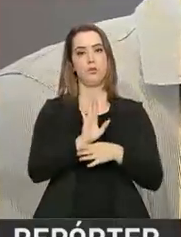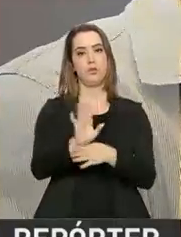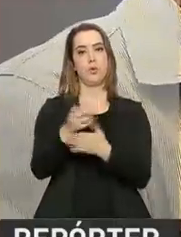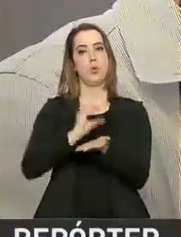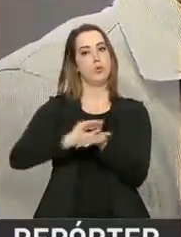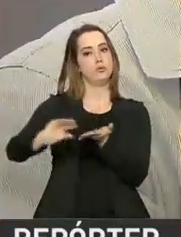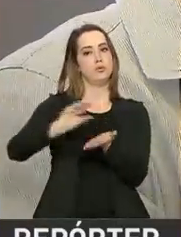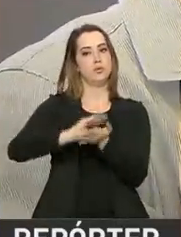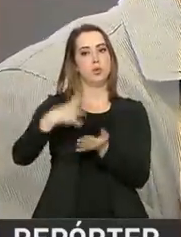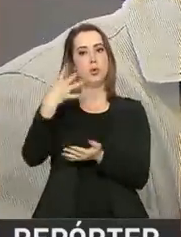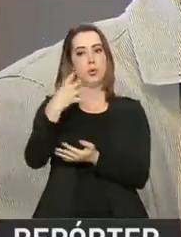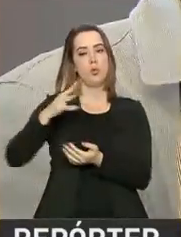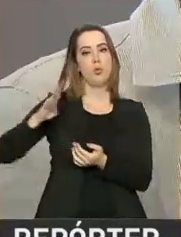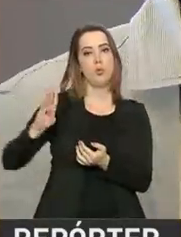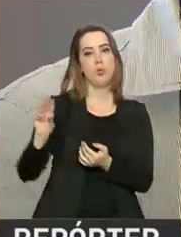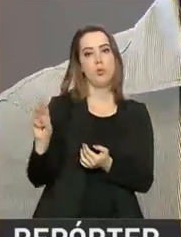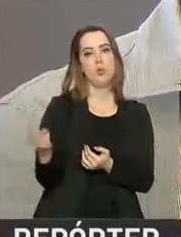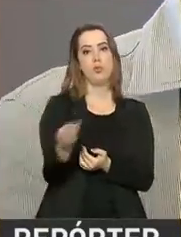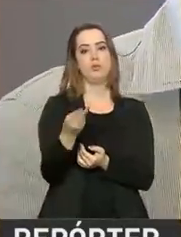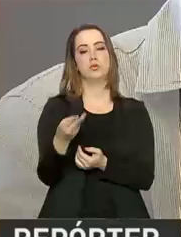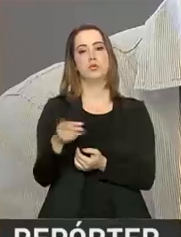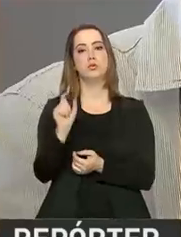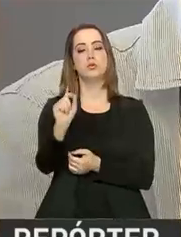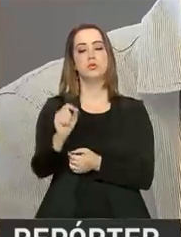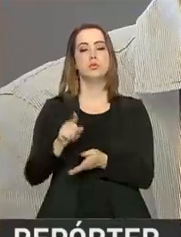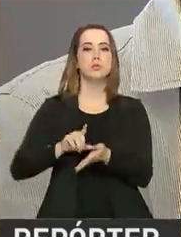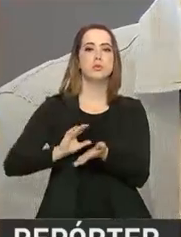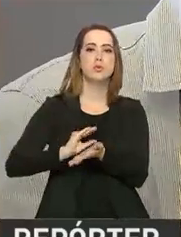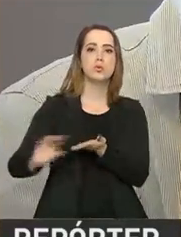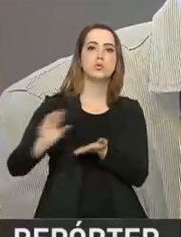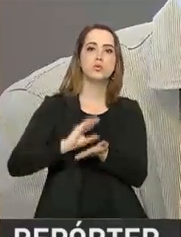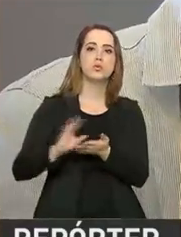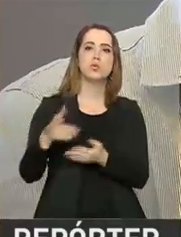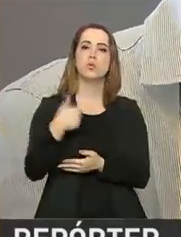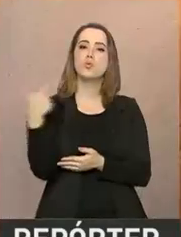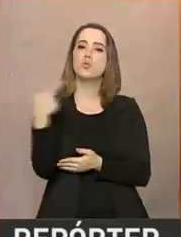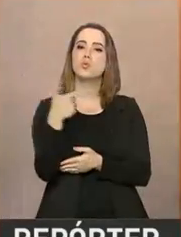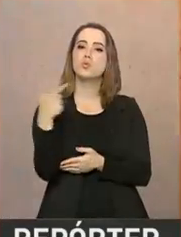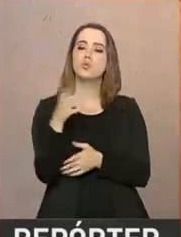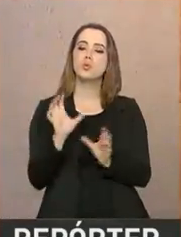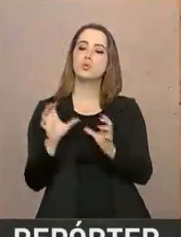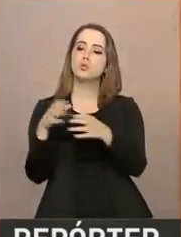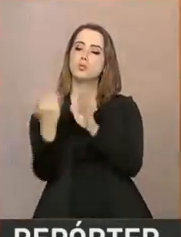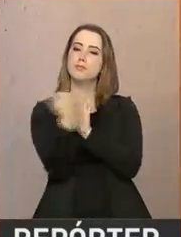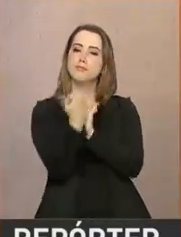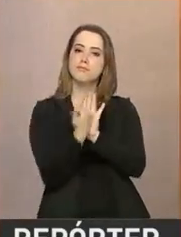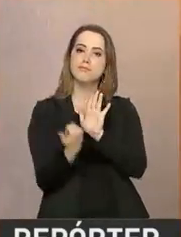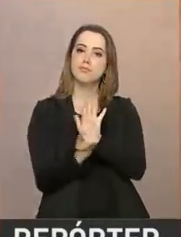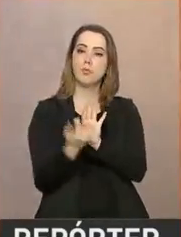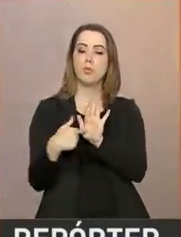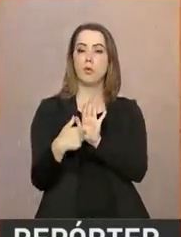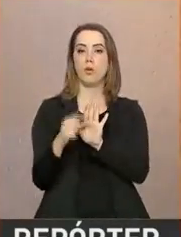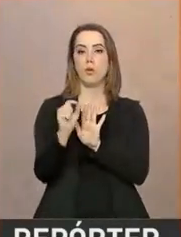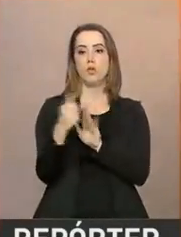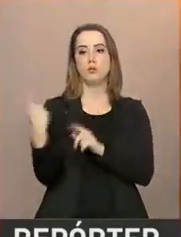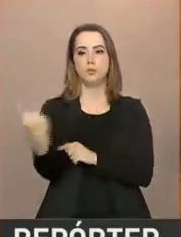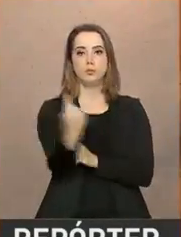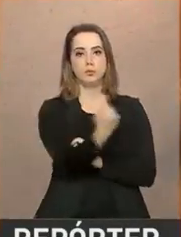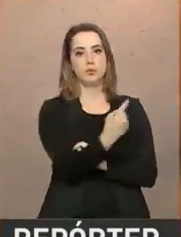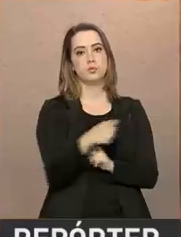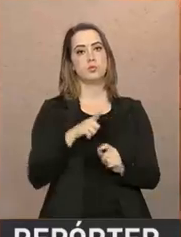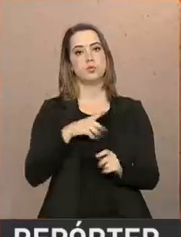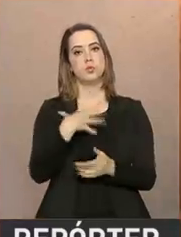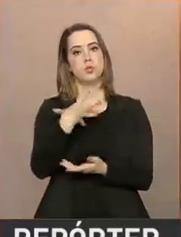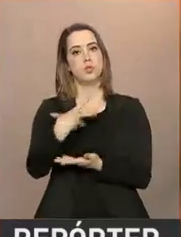300 milhões de reais na seleção dos projetos de instituições de 24 estados e do Distrito Federal cada projeto vai